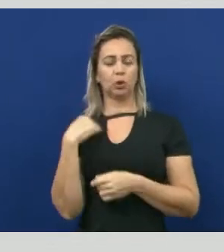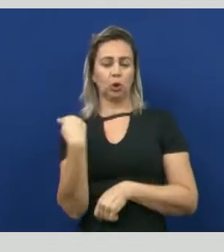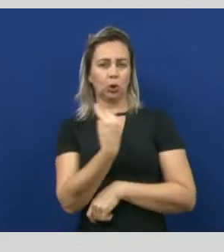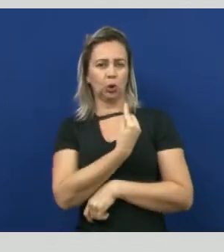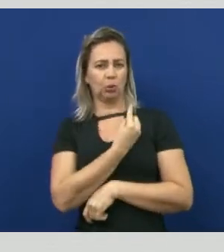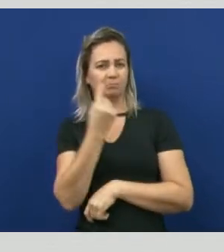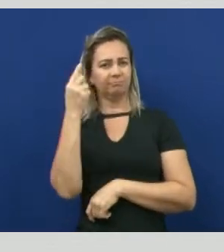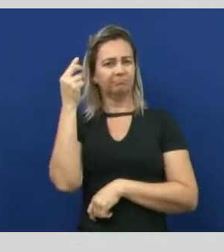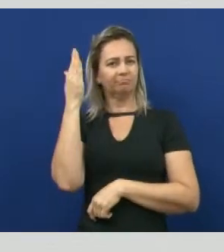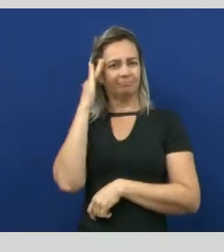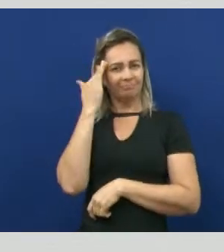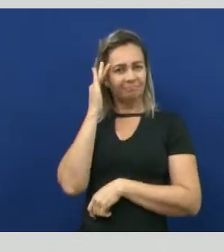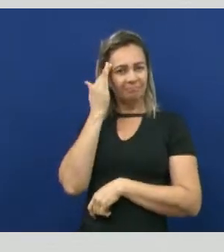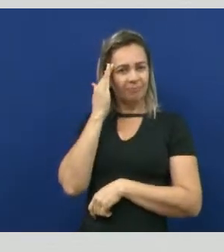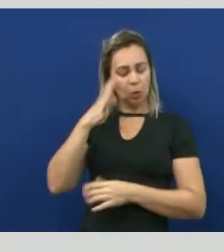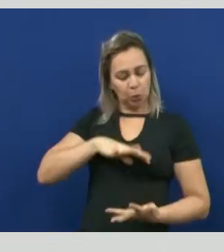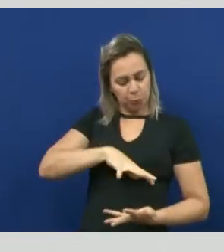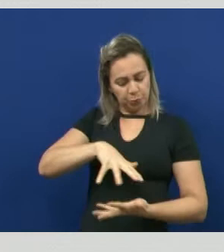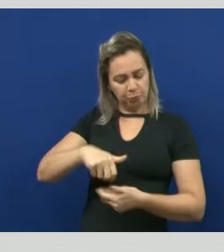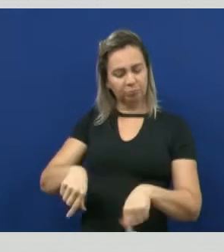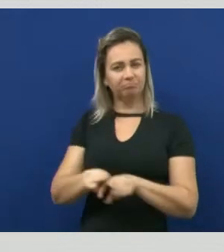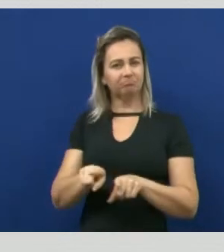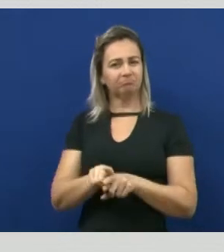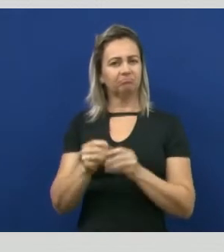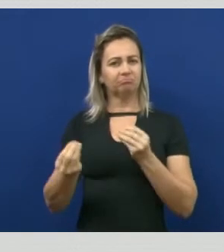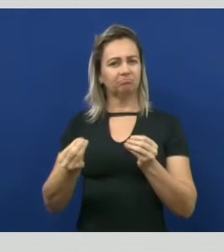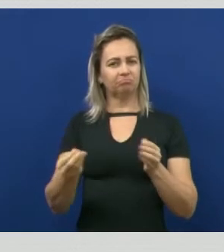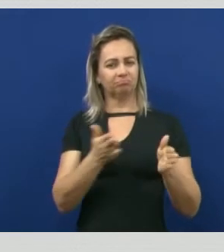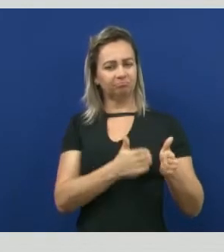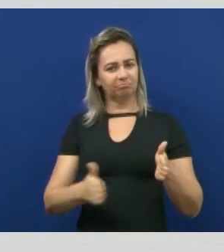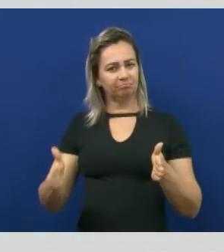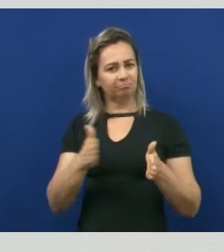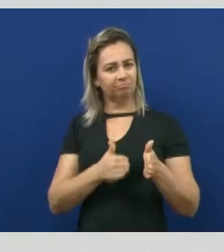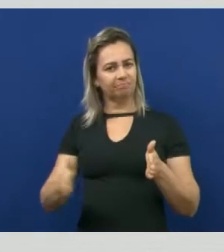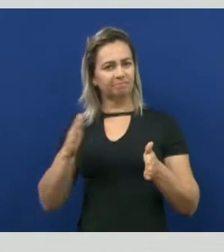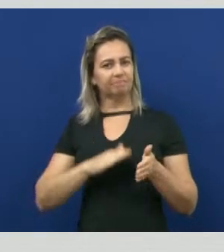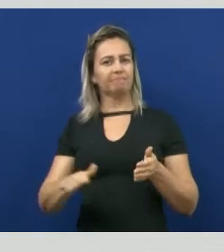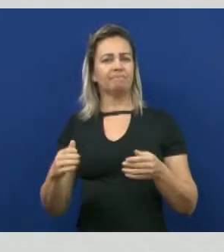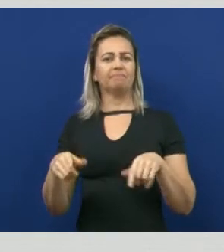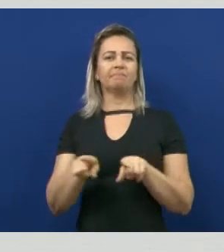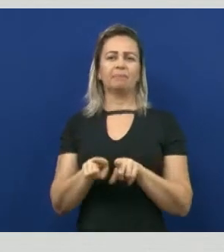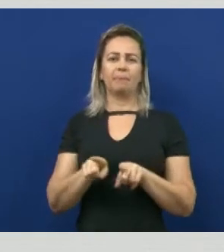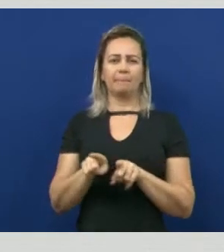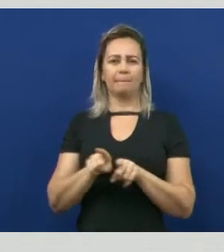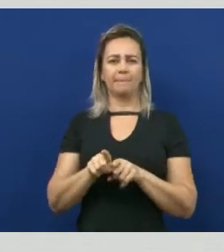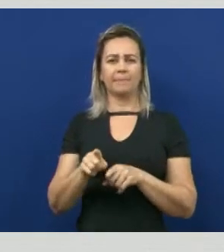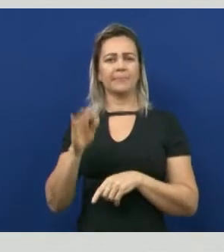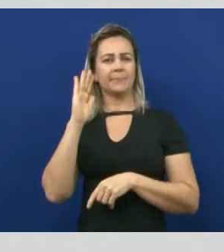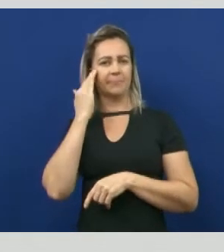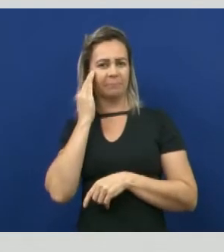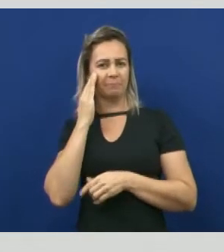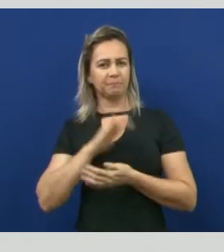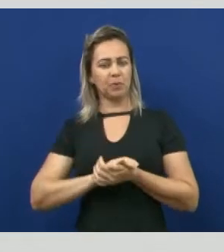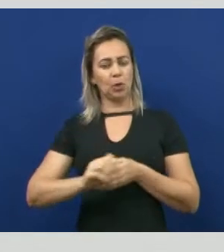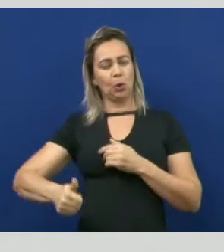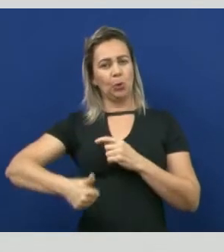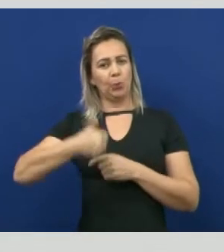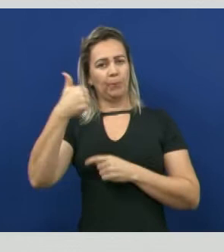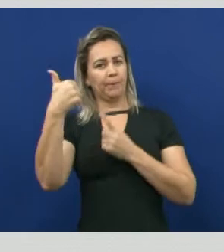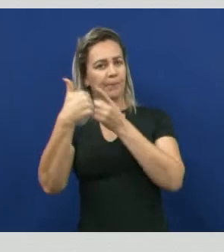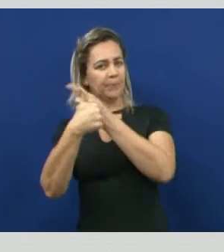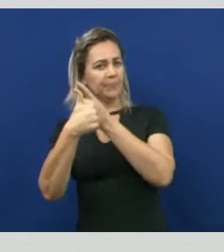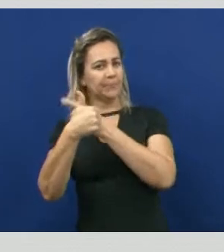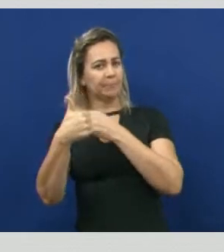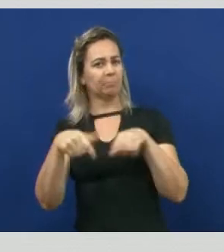gente entender esse processo e como se dá. Então, o primeiro paradigma da ciência é marcado por